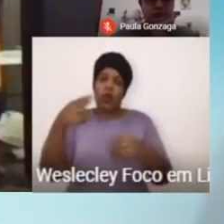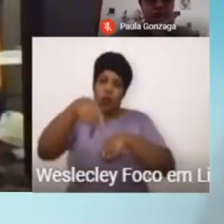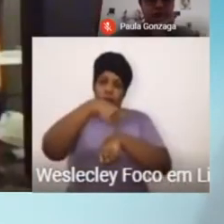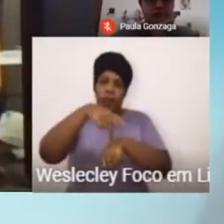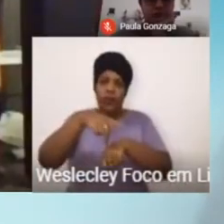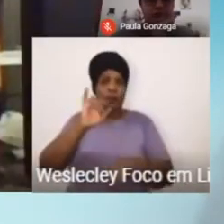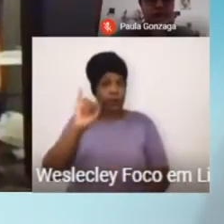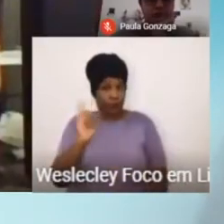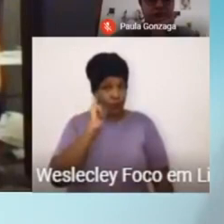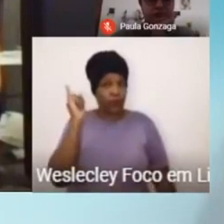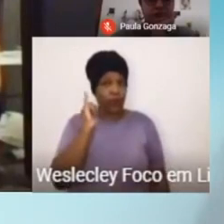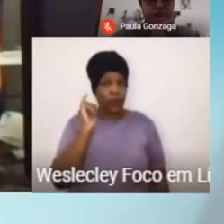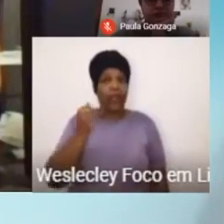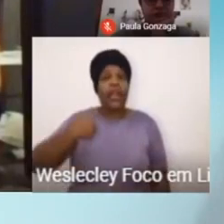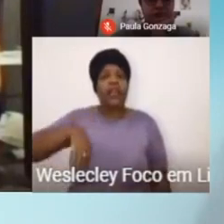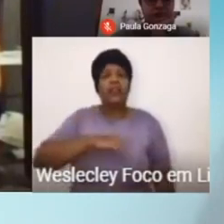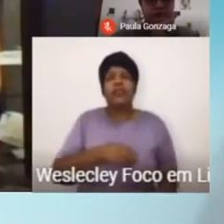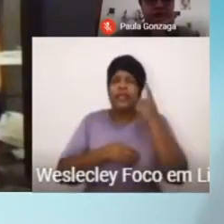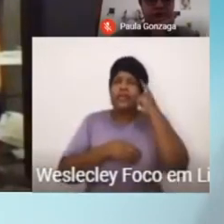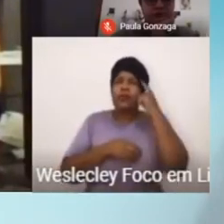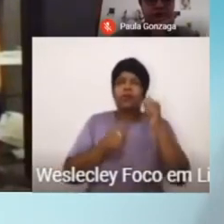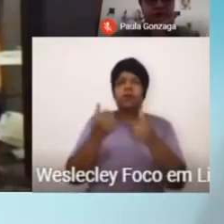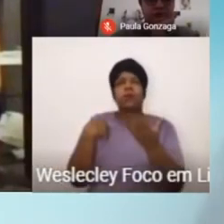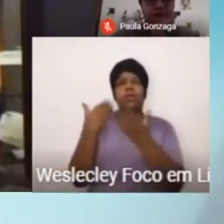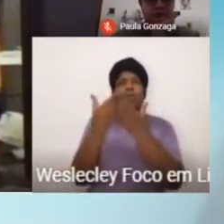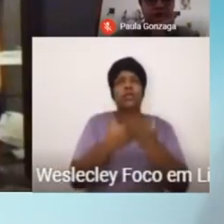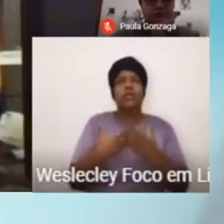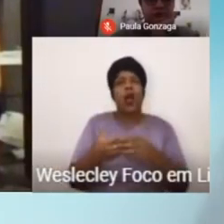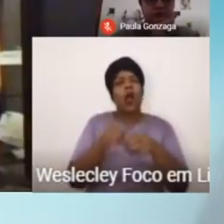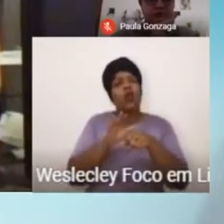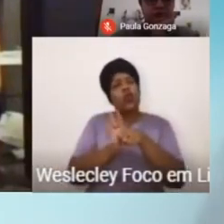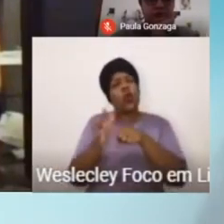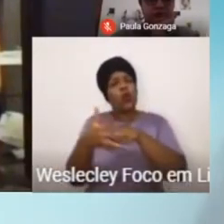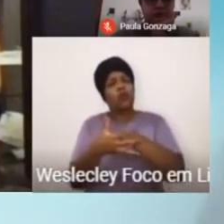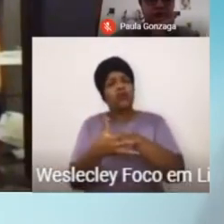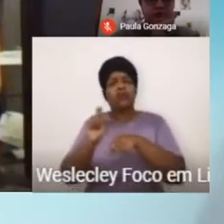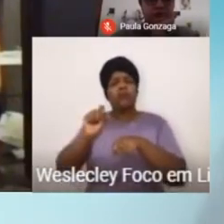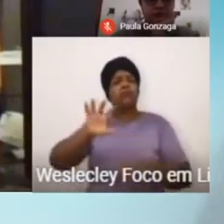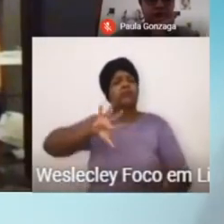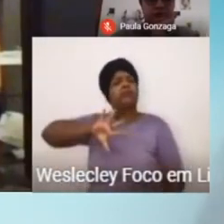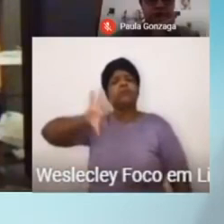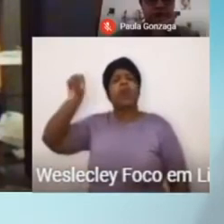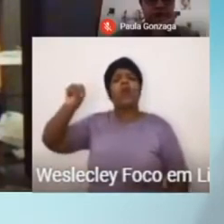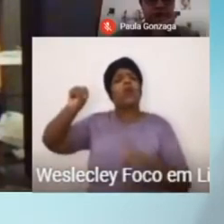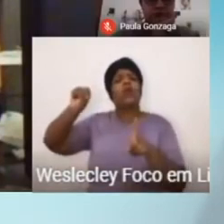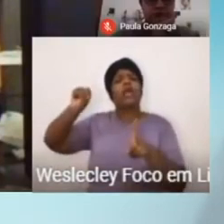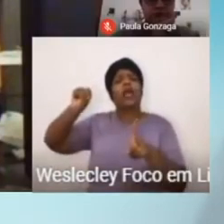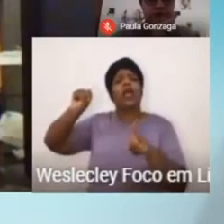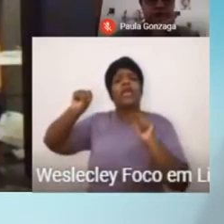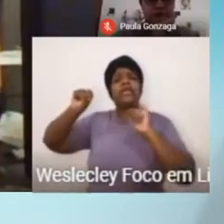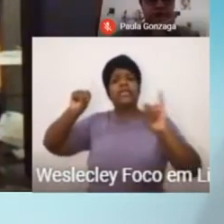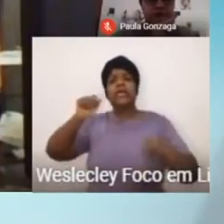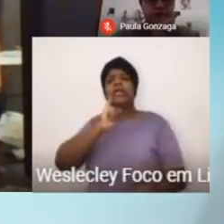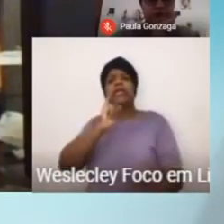ponto importante é que a gente pensa, né? Pensando na questão do Covid, quem são a maioria como